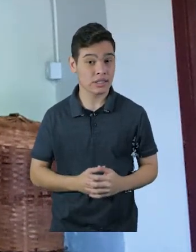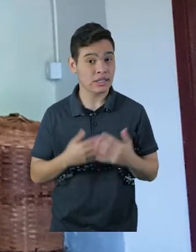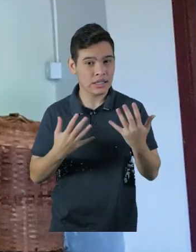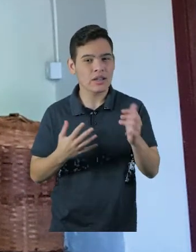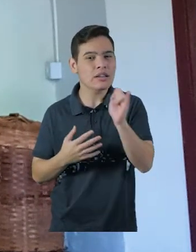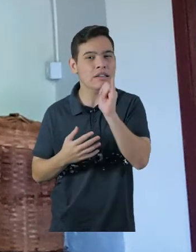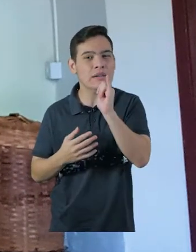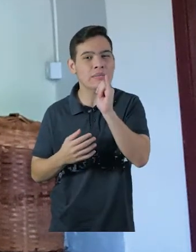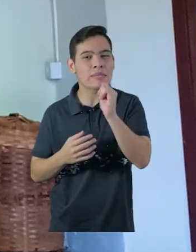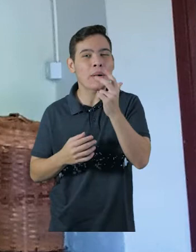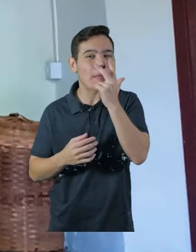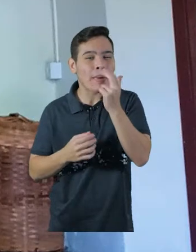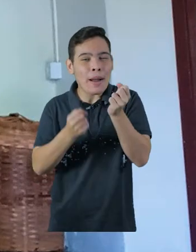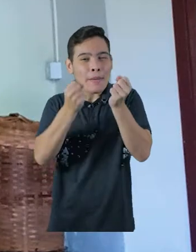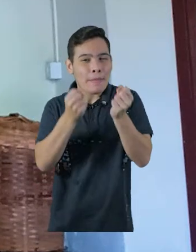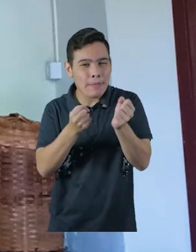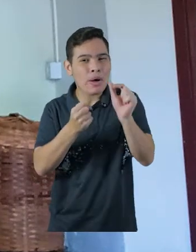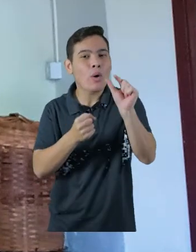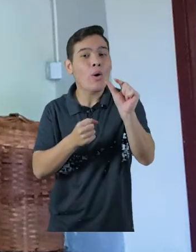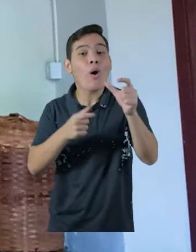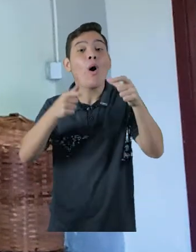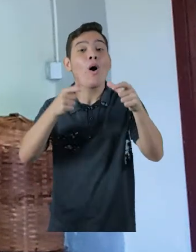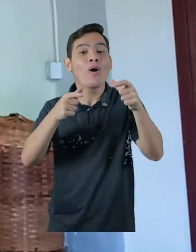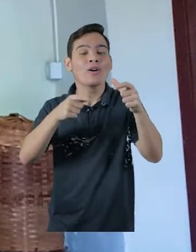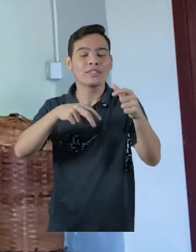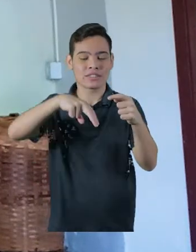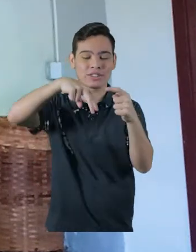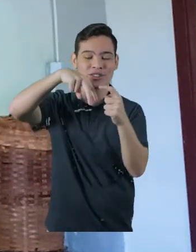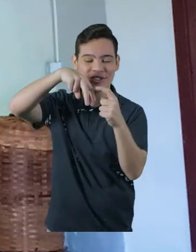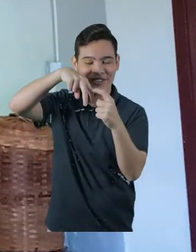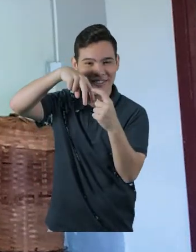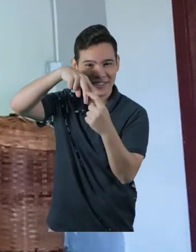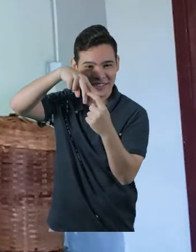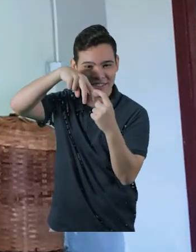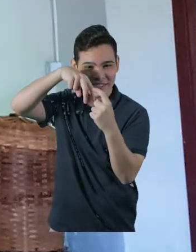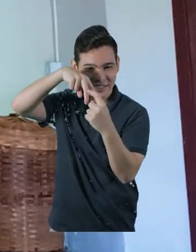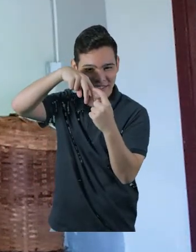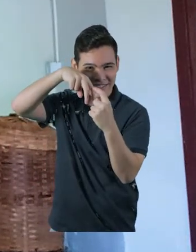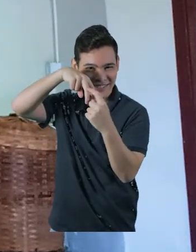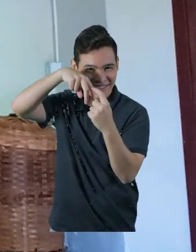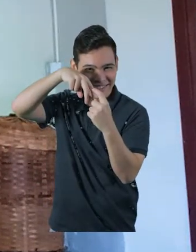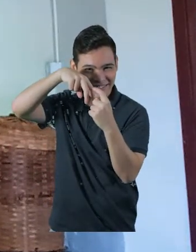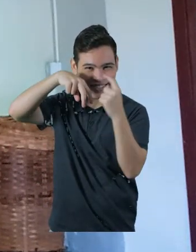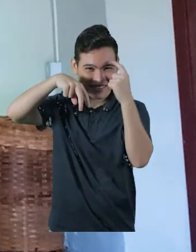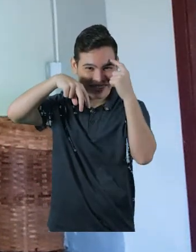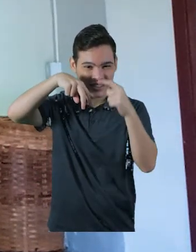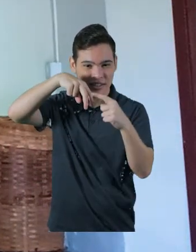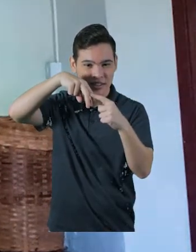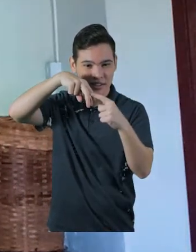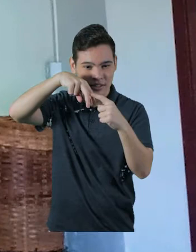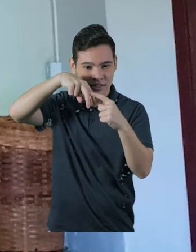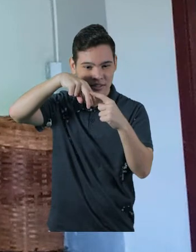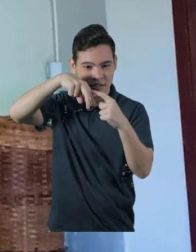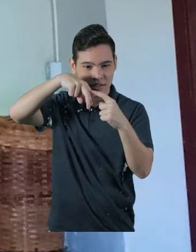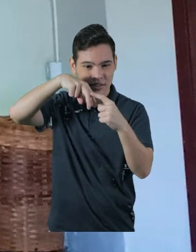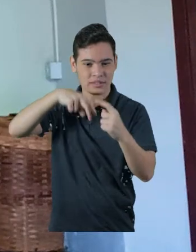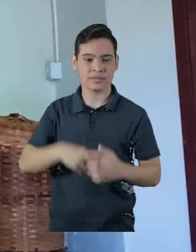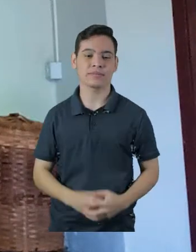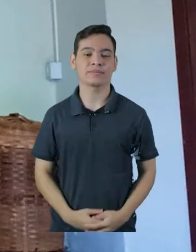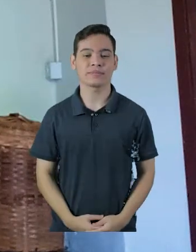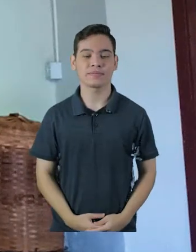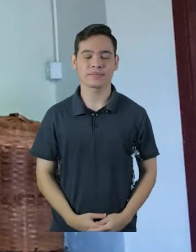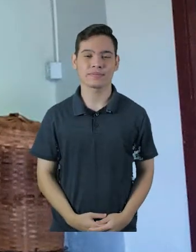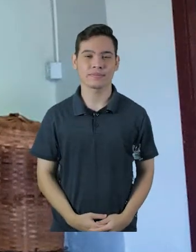Então tem espaço nos joelhos, as escápulas estão pesadas, elas descem,